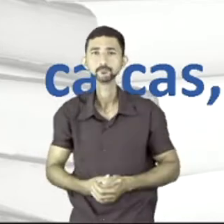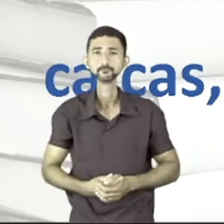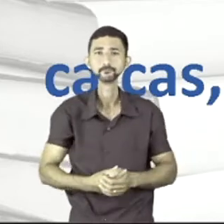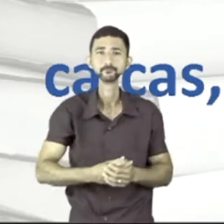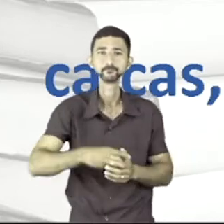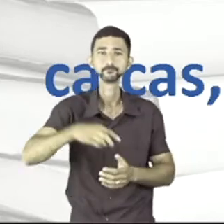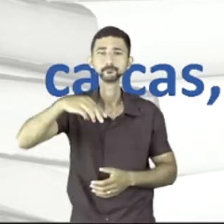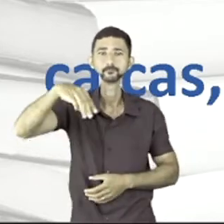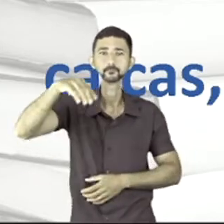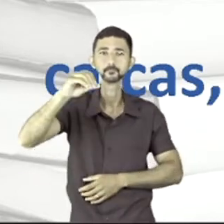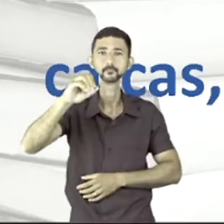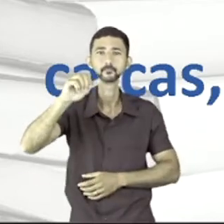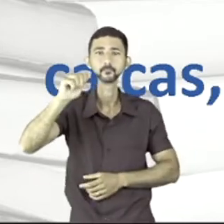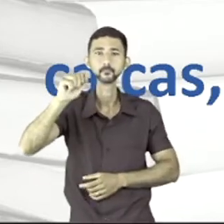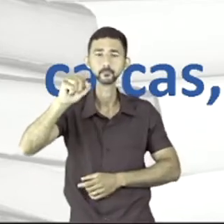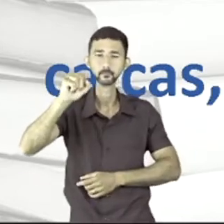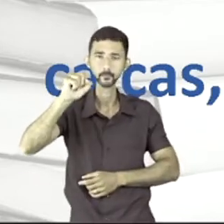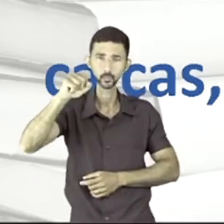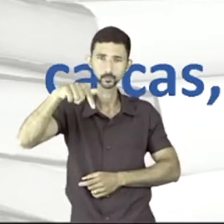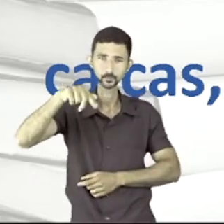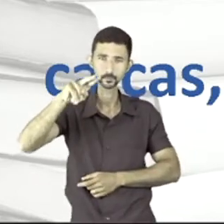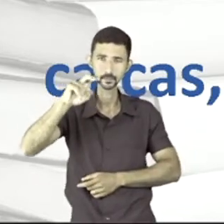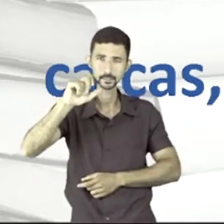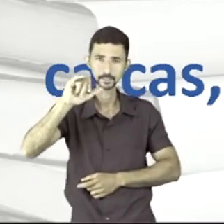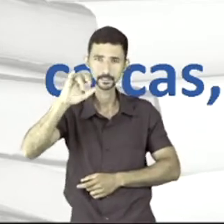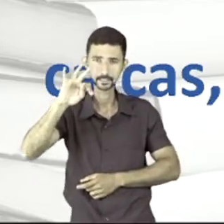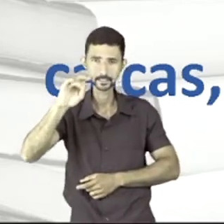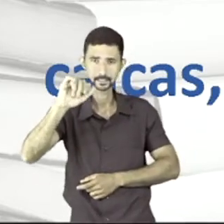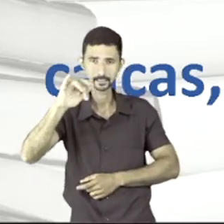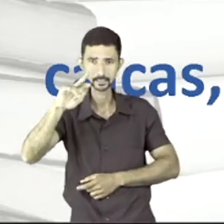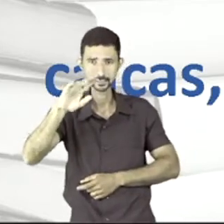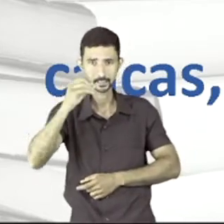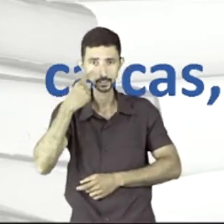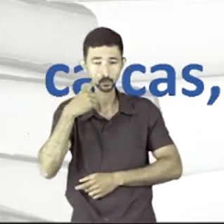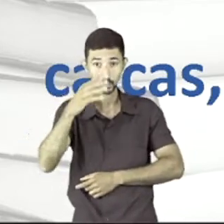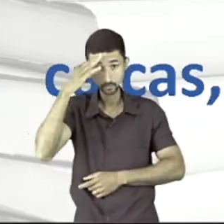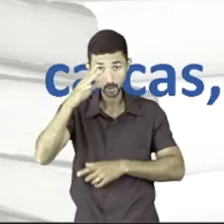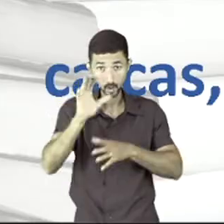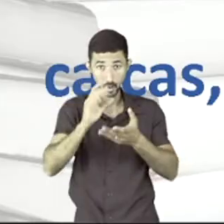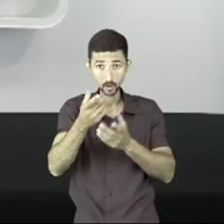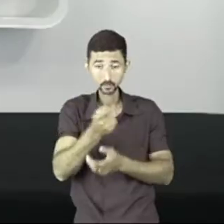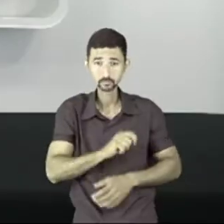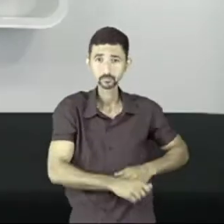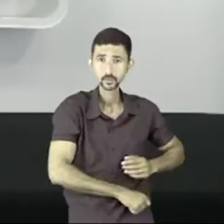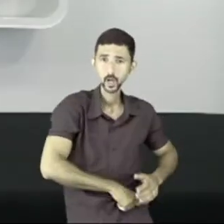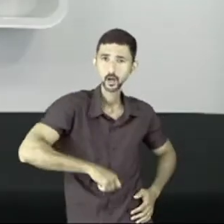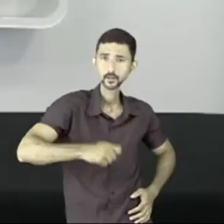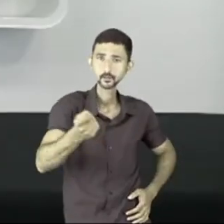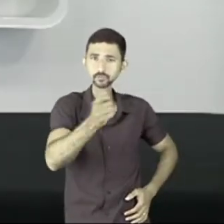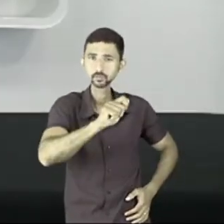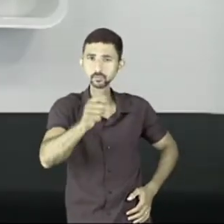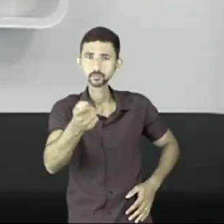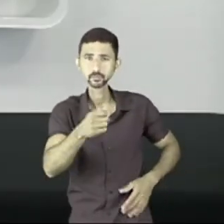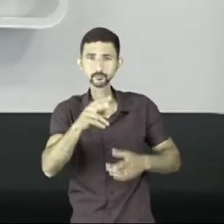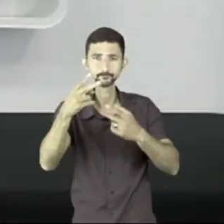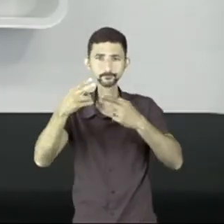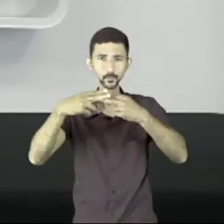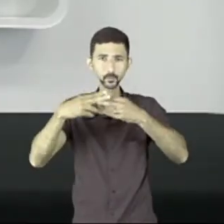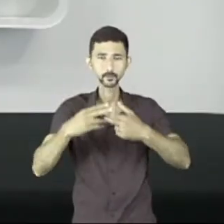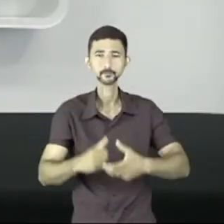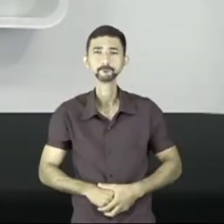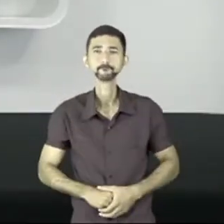chamados de mosqueteiros, que dominavam essa arte de combater com as espadas,